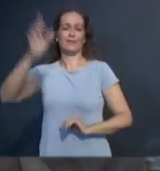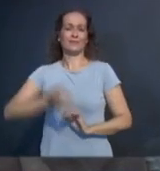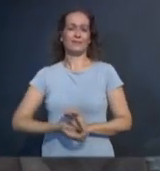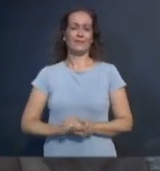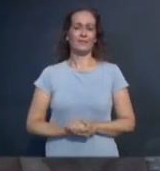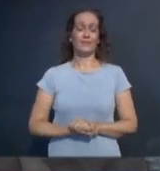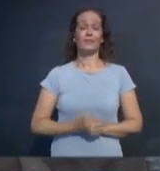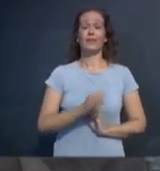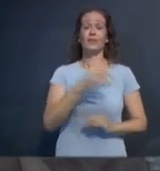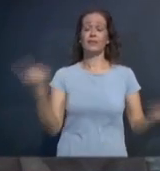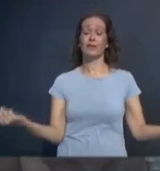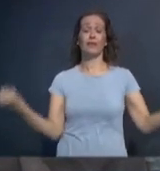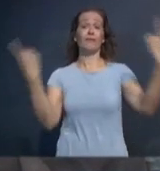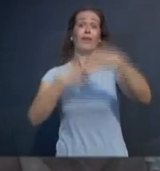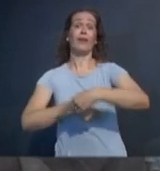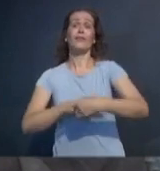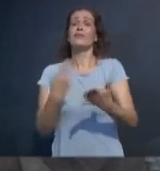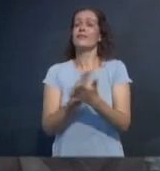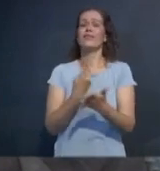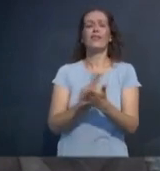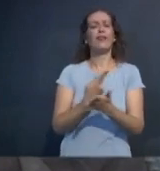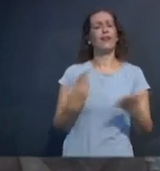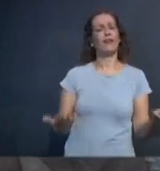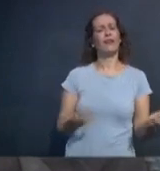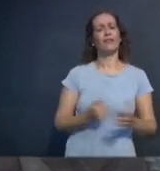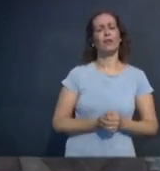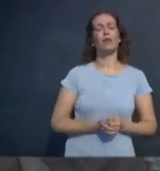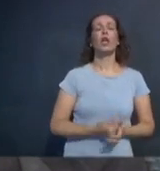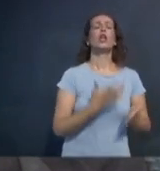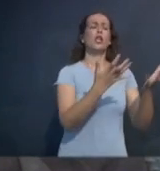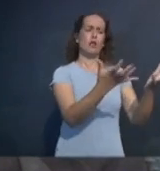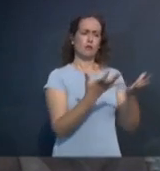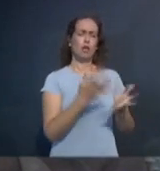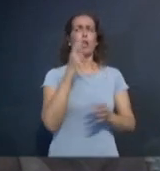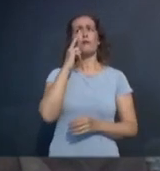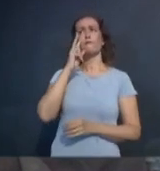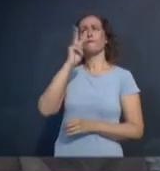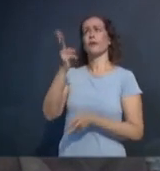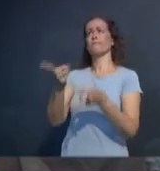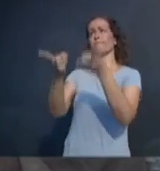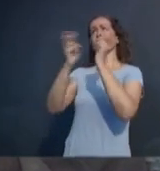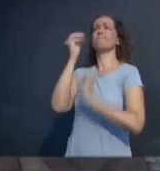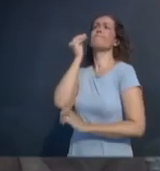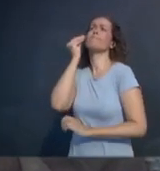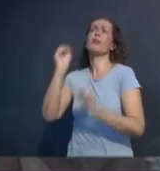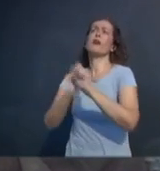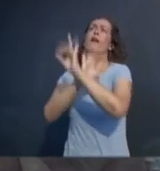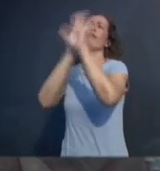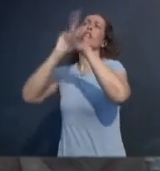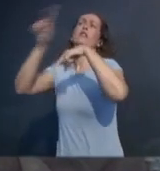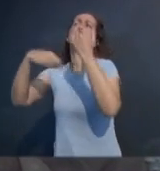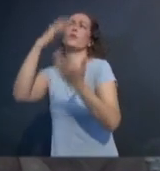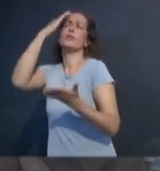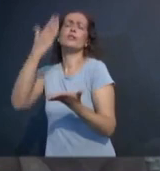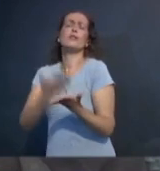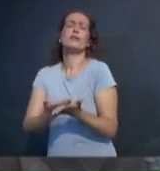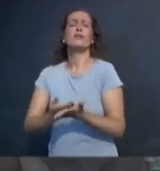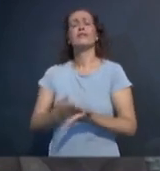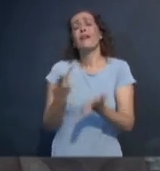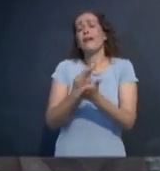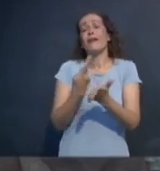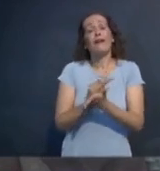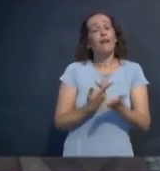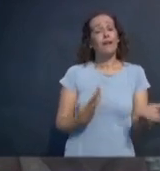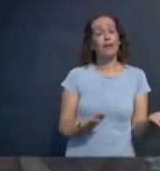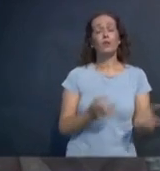Se você inverte a coisa: eu quero ver primeiro a glória de Deus, aí eu vou crer. Mas se